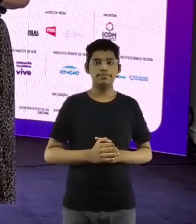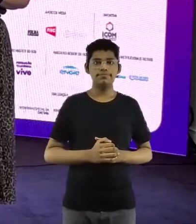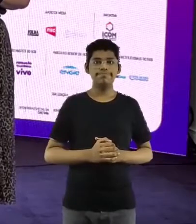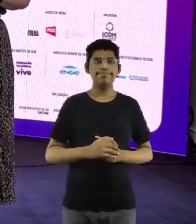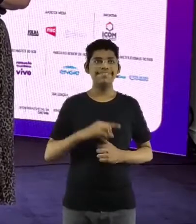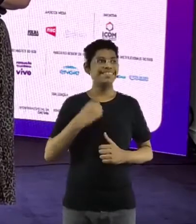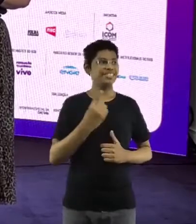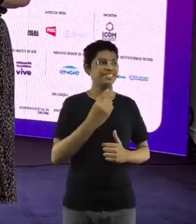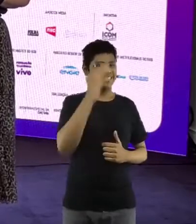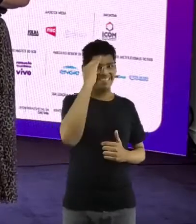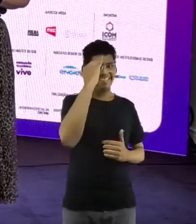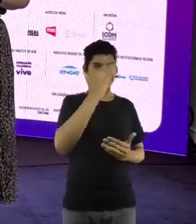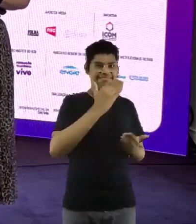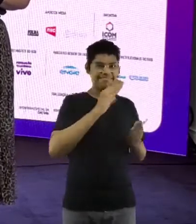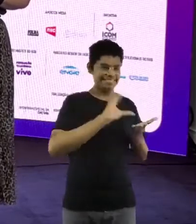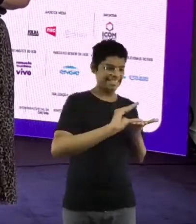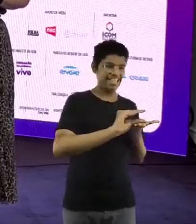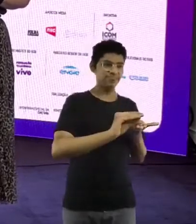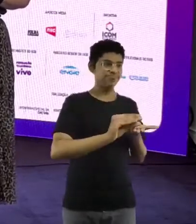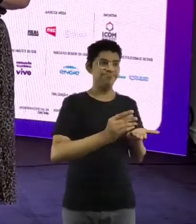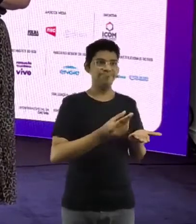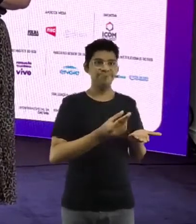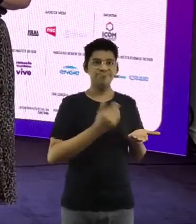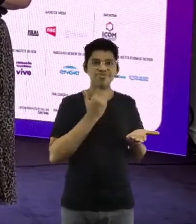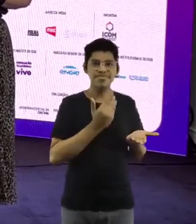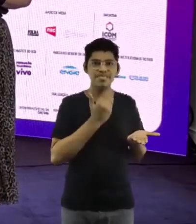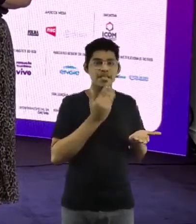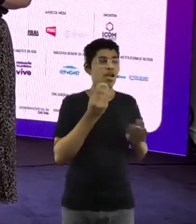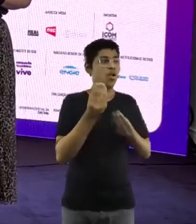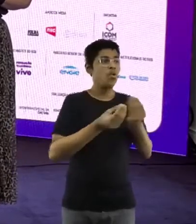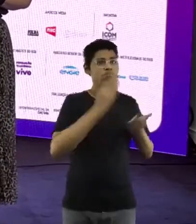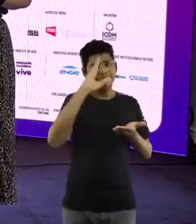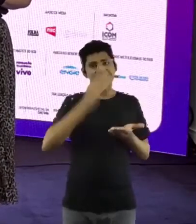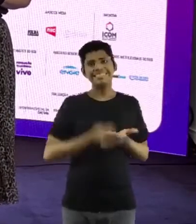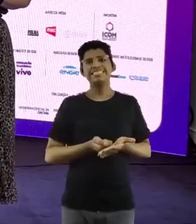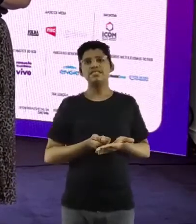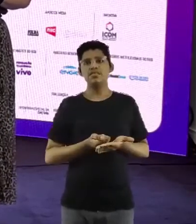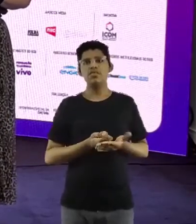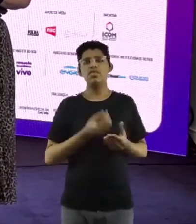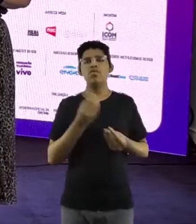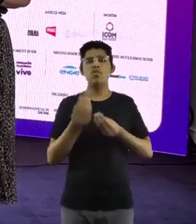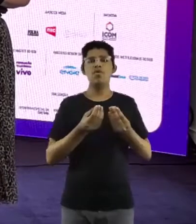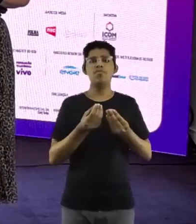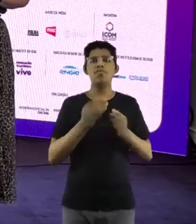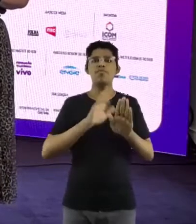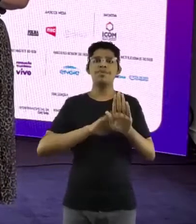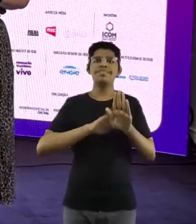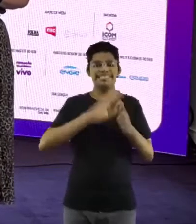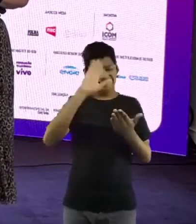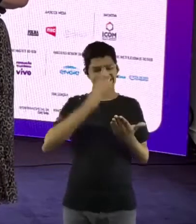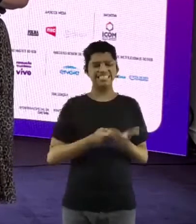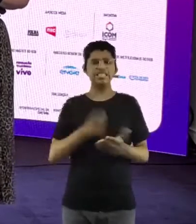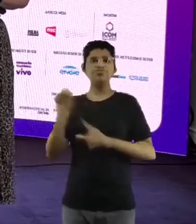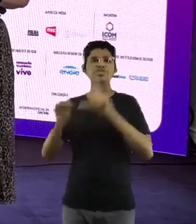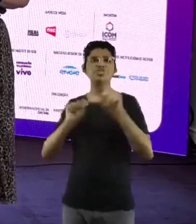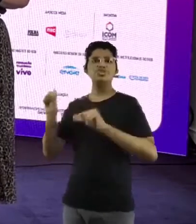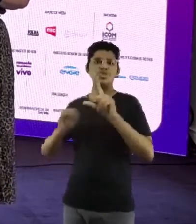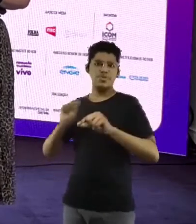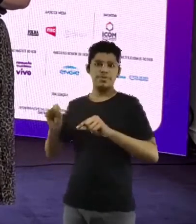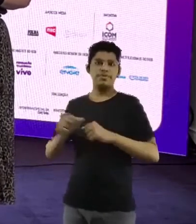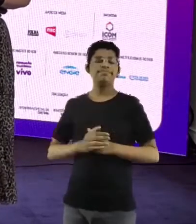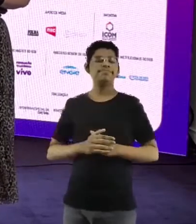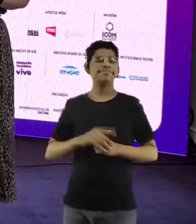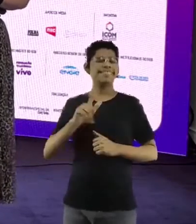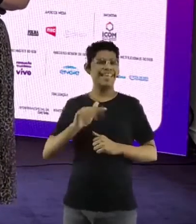vamos tomar decisões em base em evidências. E está todo mundo falando que o futuro é a habilidade do futuro? Não. É a